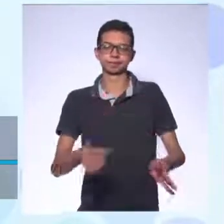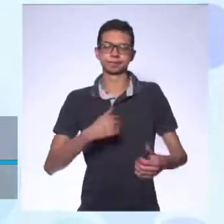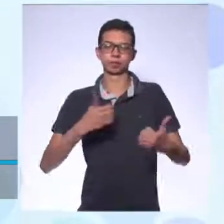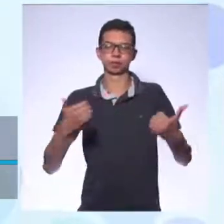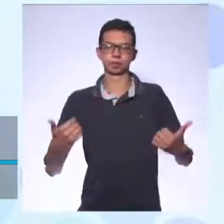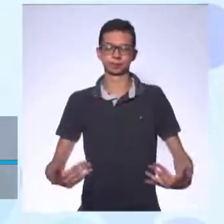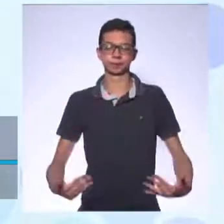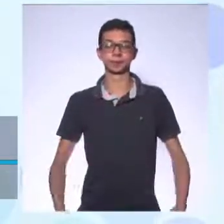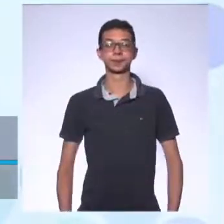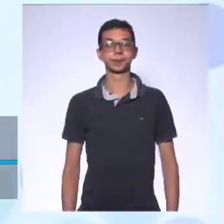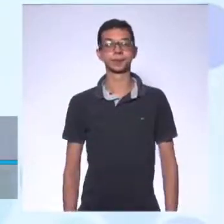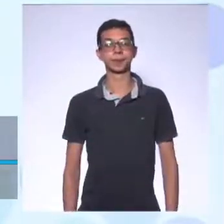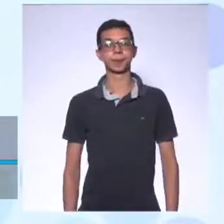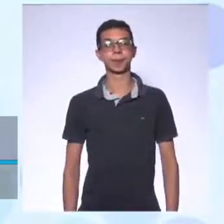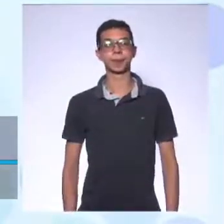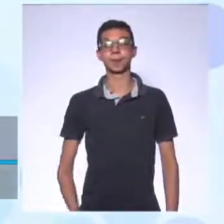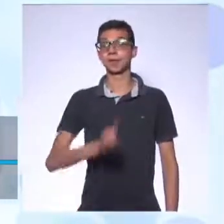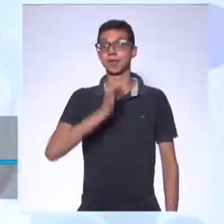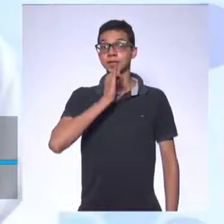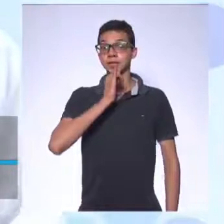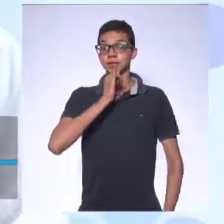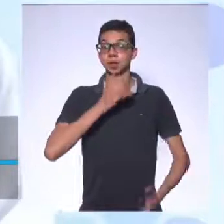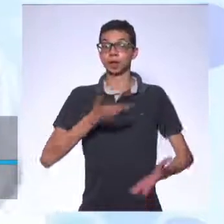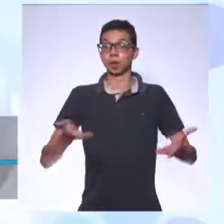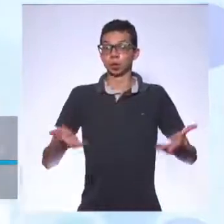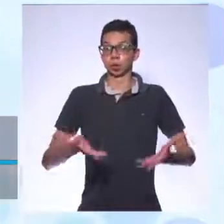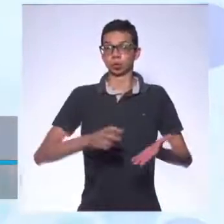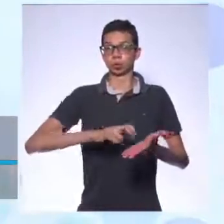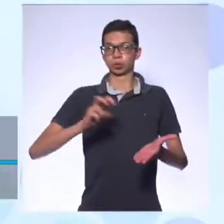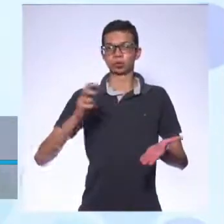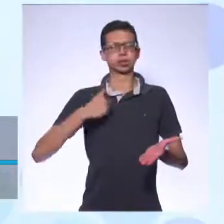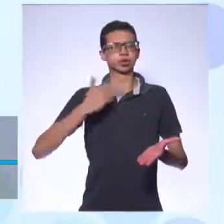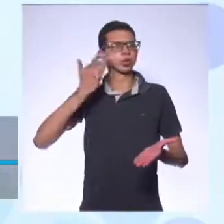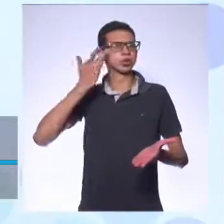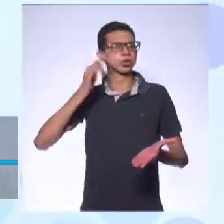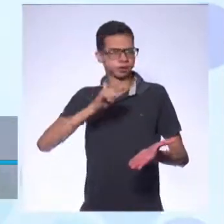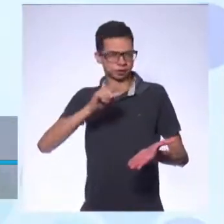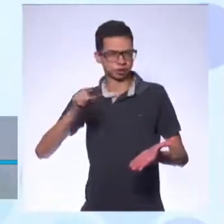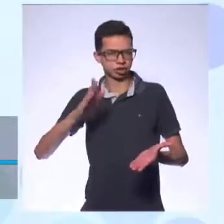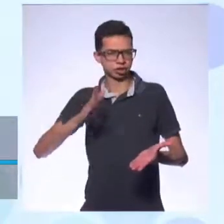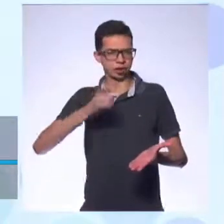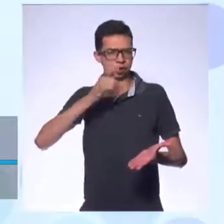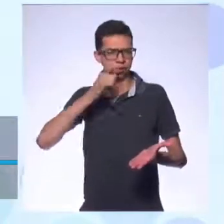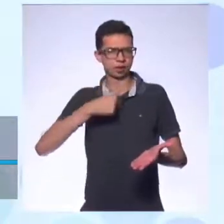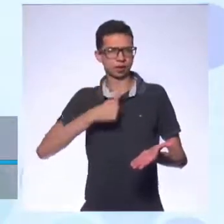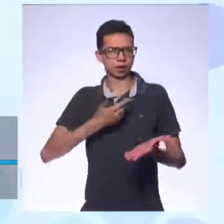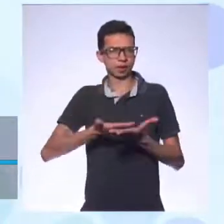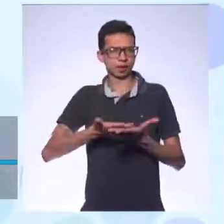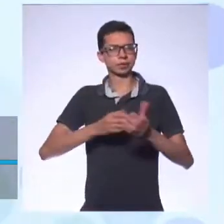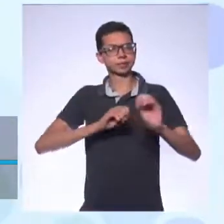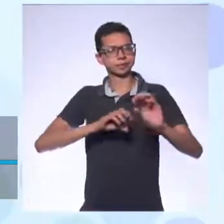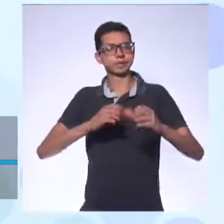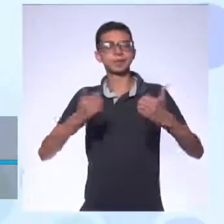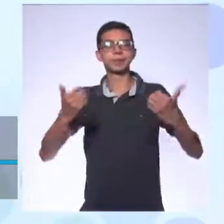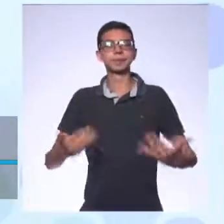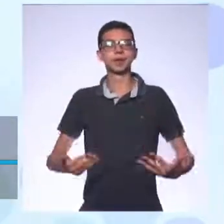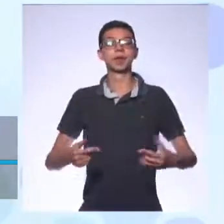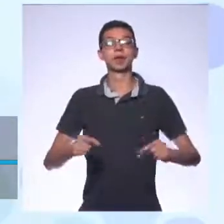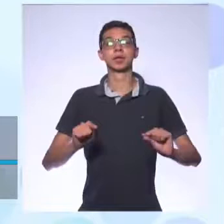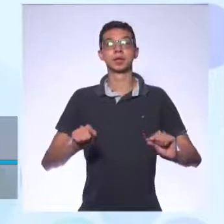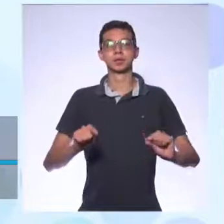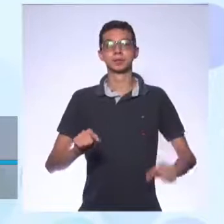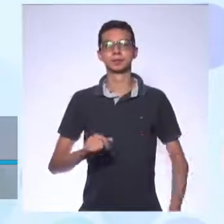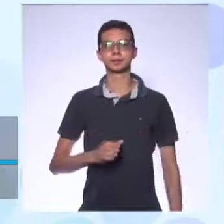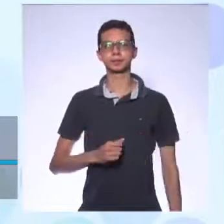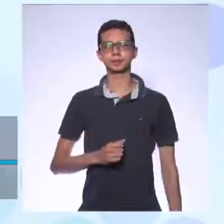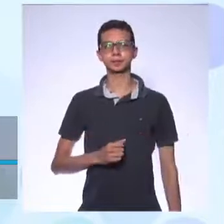esgoto, né, hoje de manhã, não sei se tem alguém que está comigo desde de manhã, eu dei uma aula que eu comecei falando sobre pau-brasil. Né, que foi o